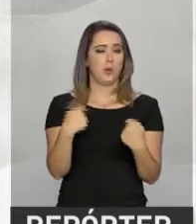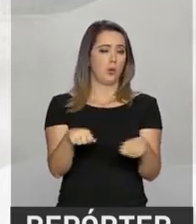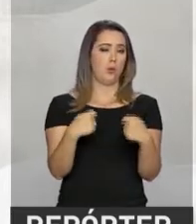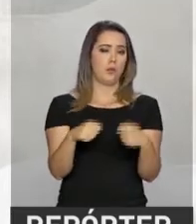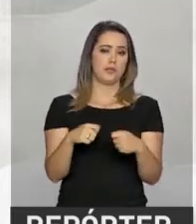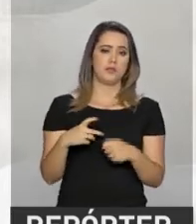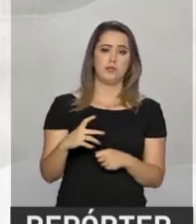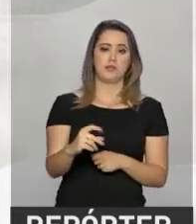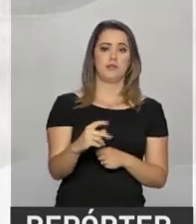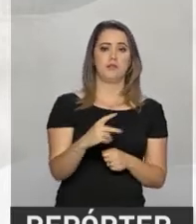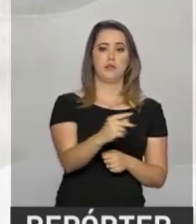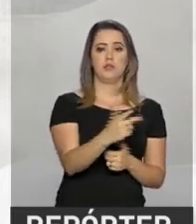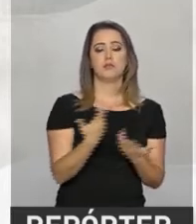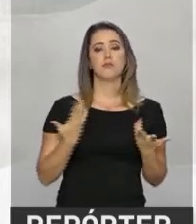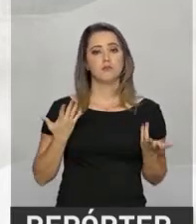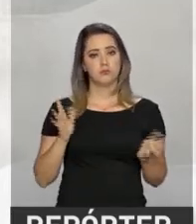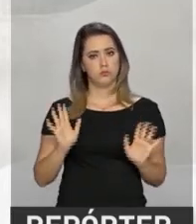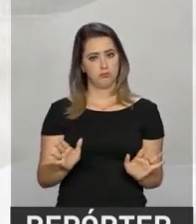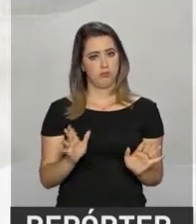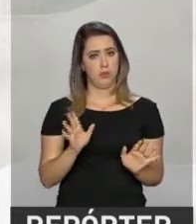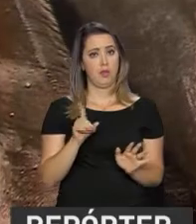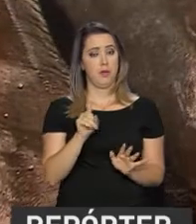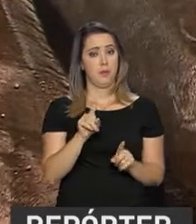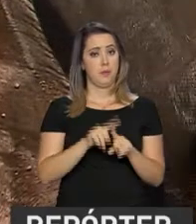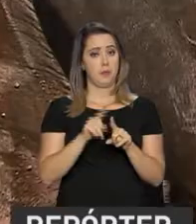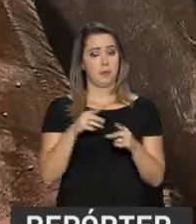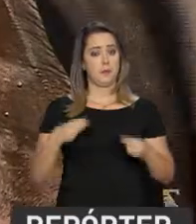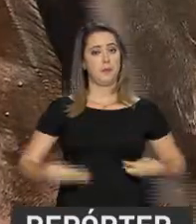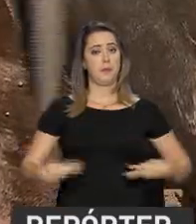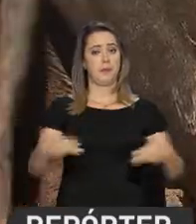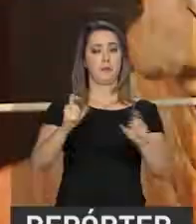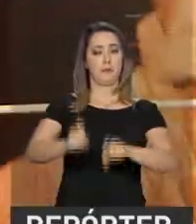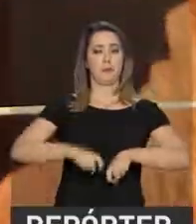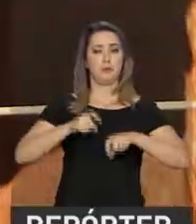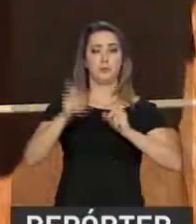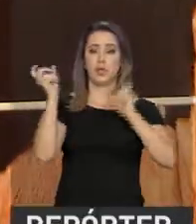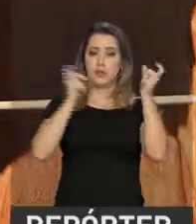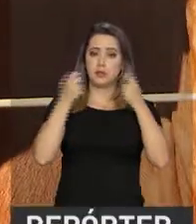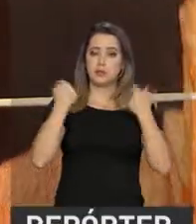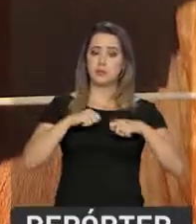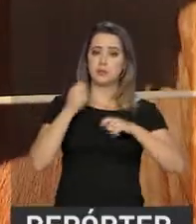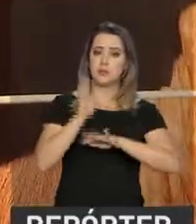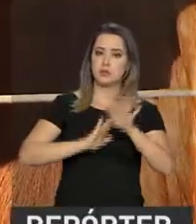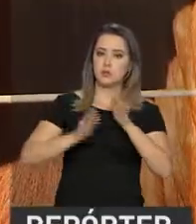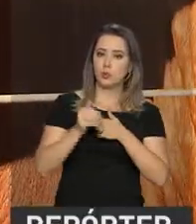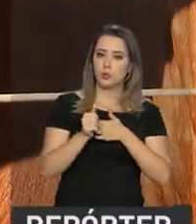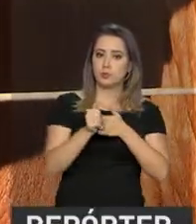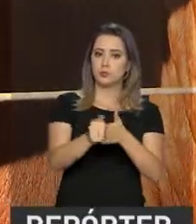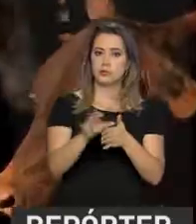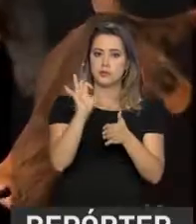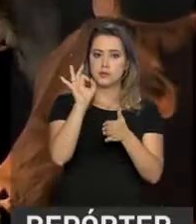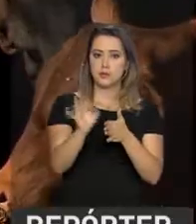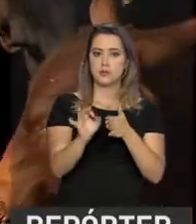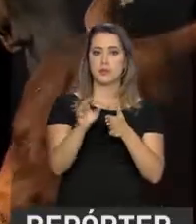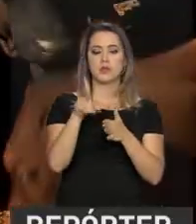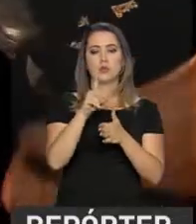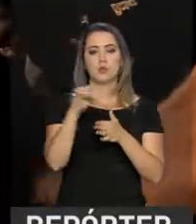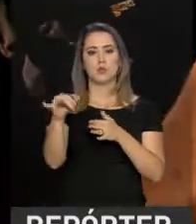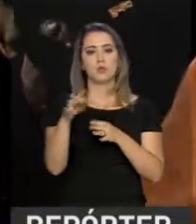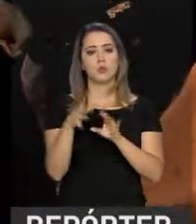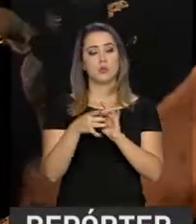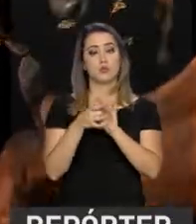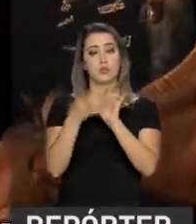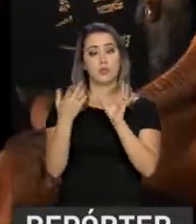de aftosa sem vacinação do país. O Ministério da Agricultura alerta que é preciso seguir à risca o calendário nacional.